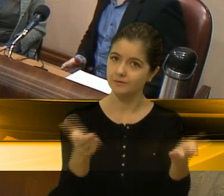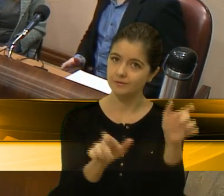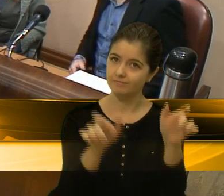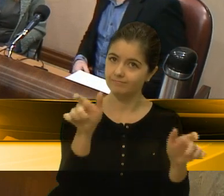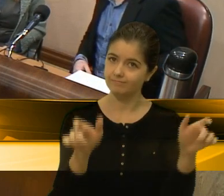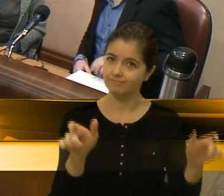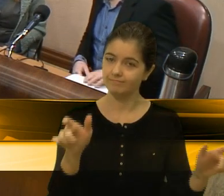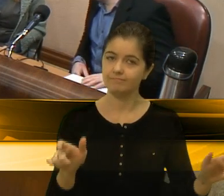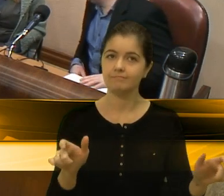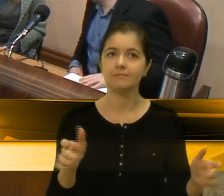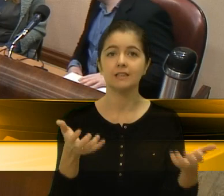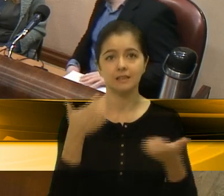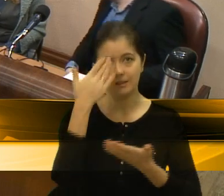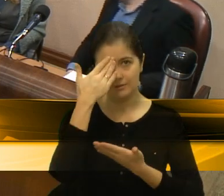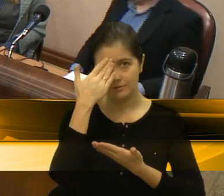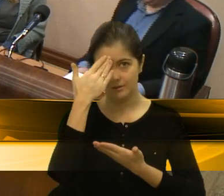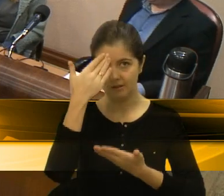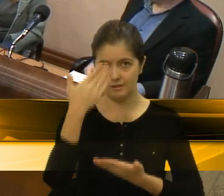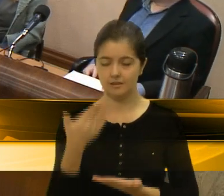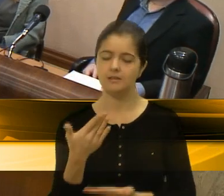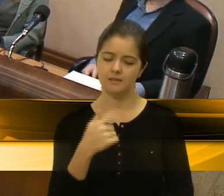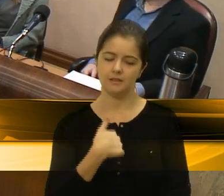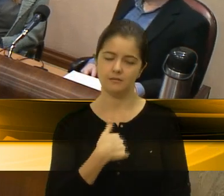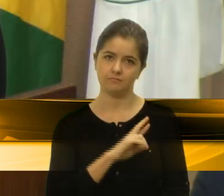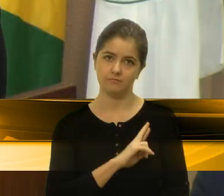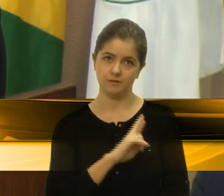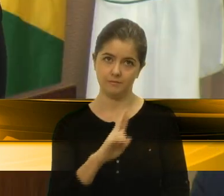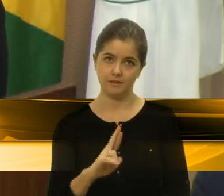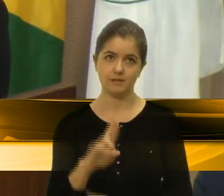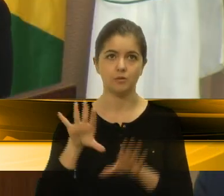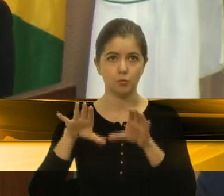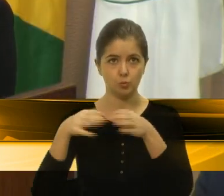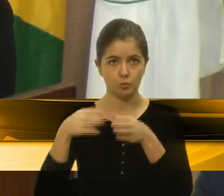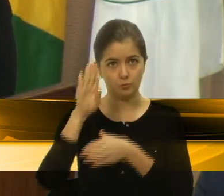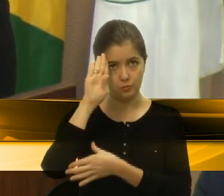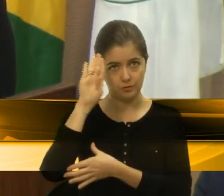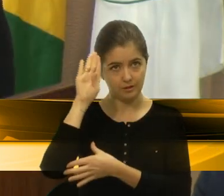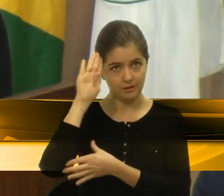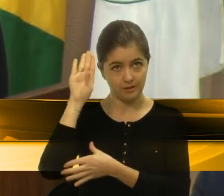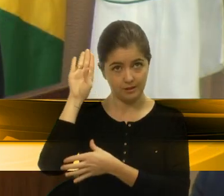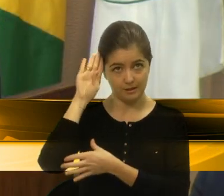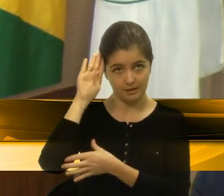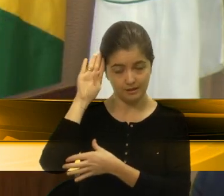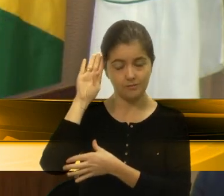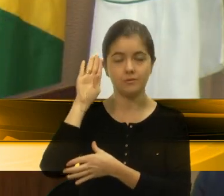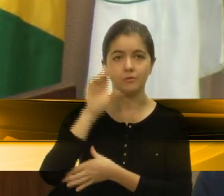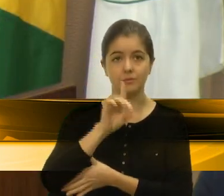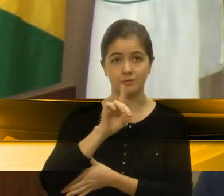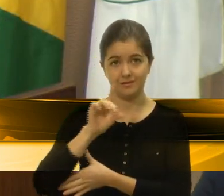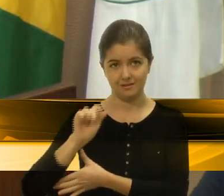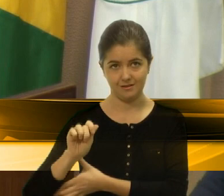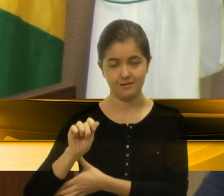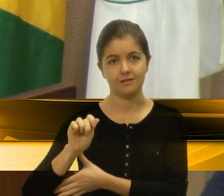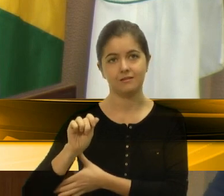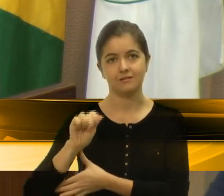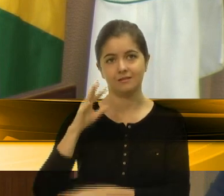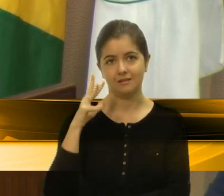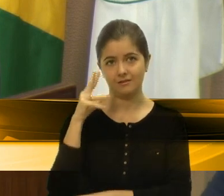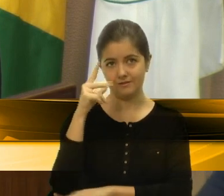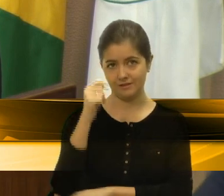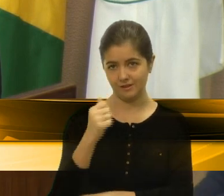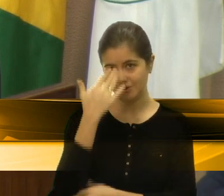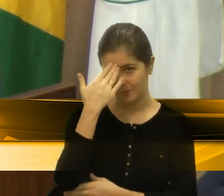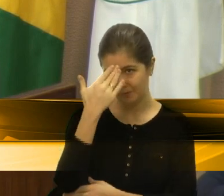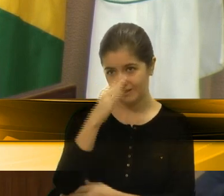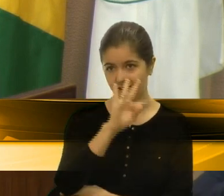Então, primeiramente, eu agradeço, em nome do Diretório Acadêmico da FSG, o espaço. Obrigada, vereadora Tatiane Frisso,